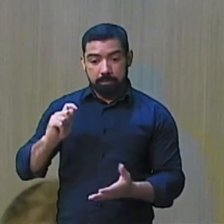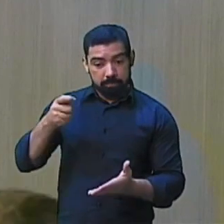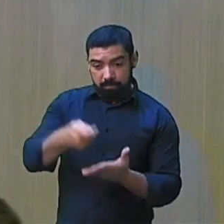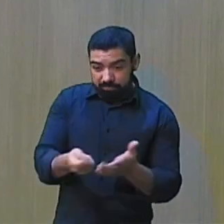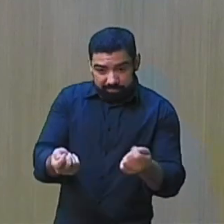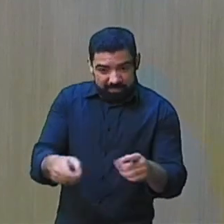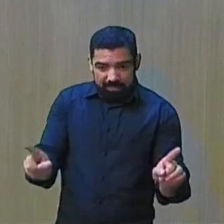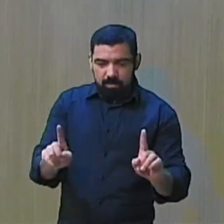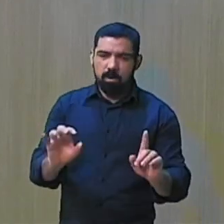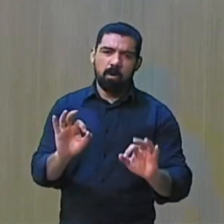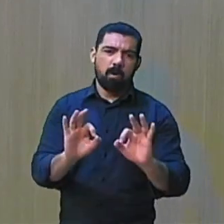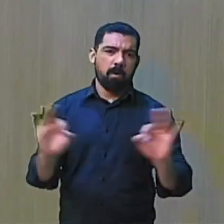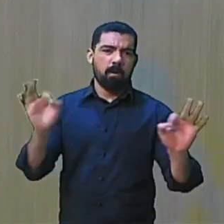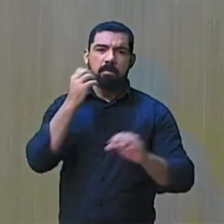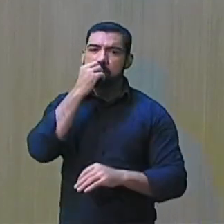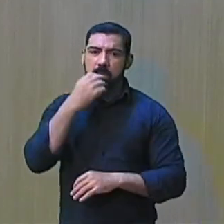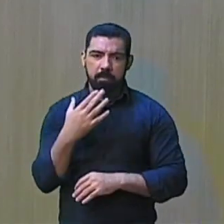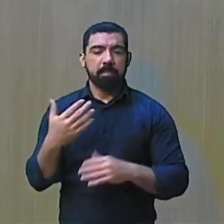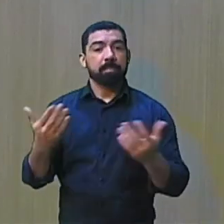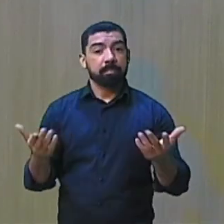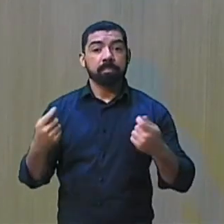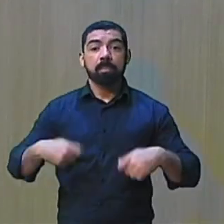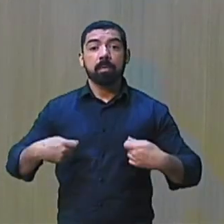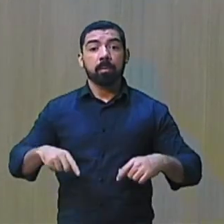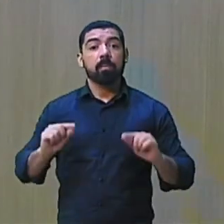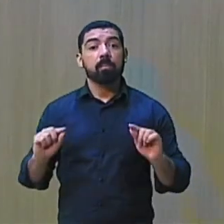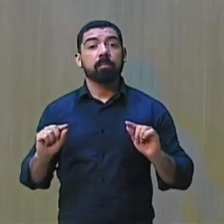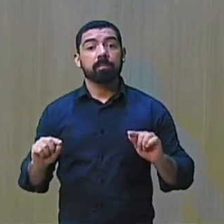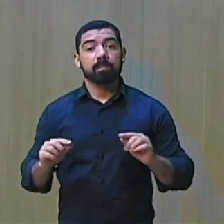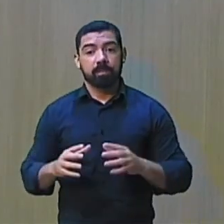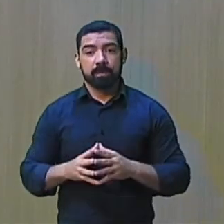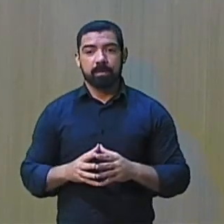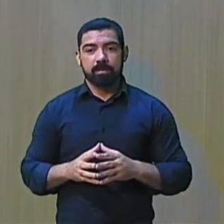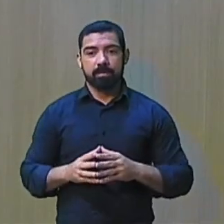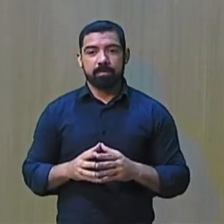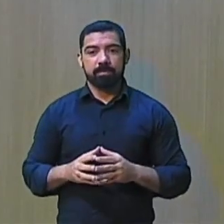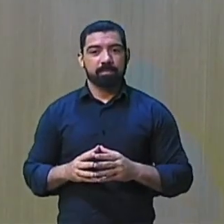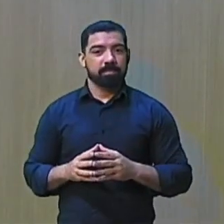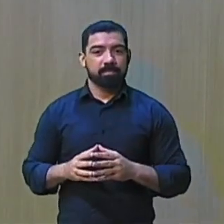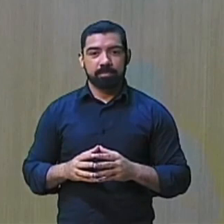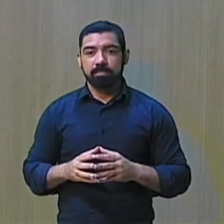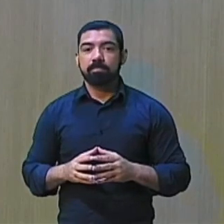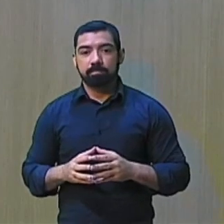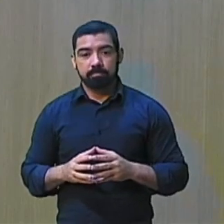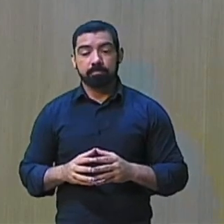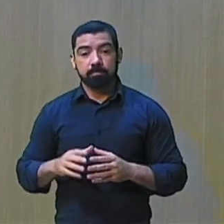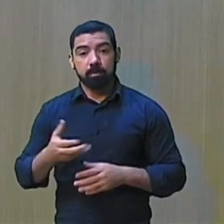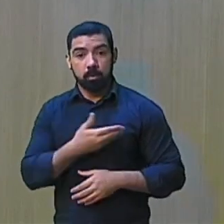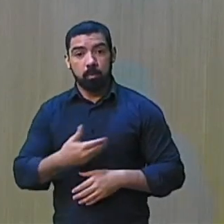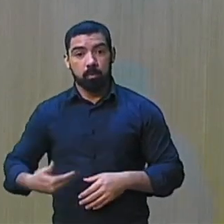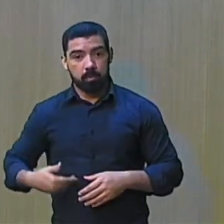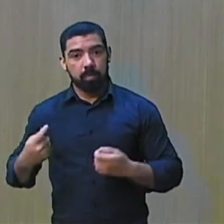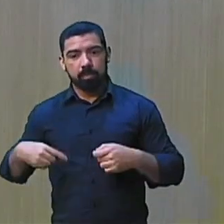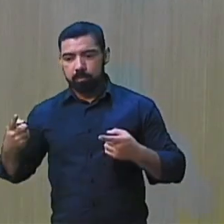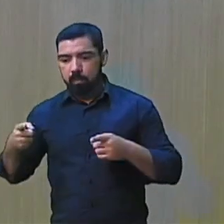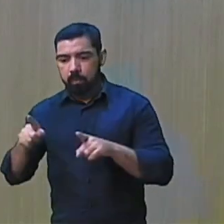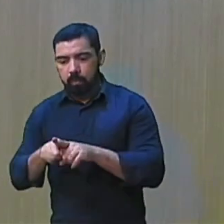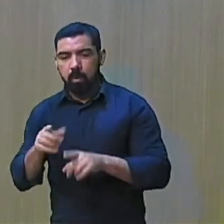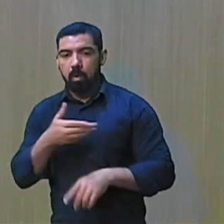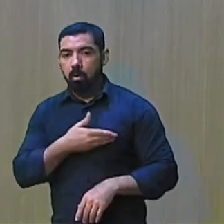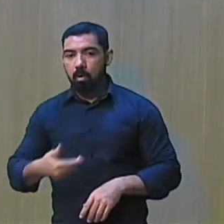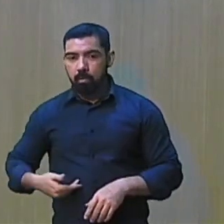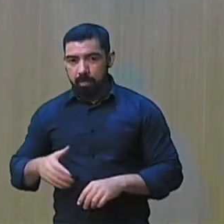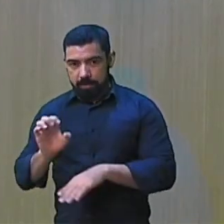a passagem seria bom então seria necessário aí um convênio talvez entre o governo do estado